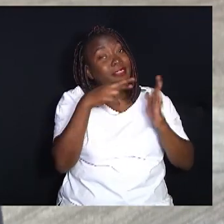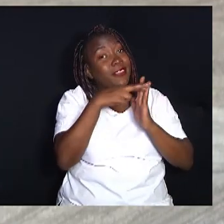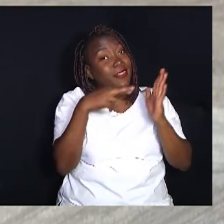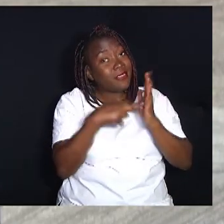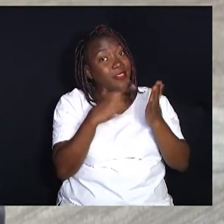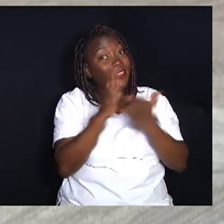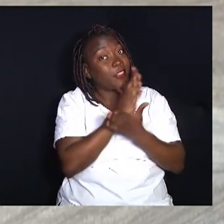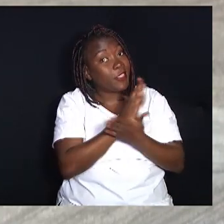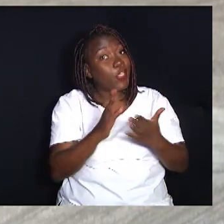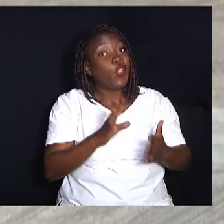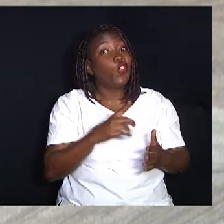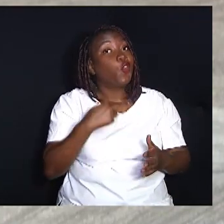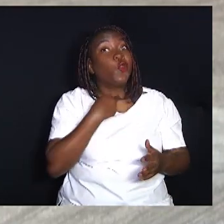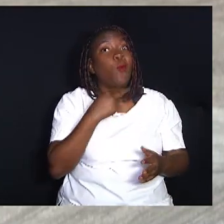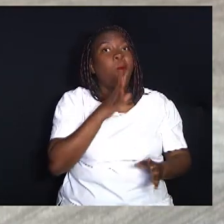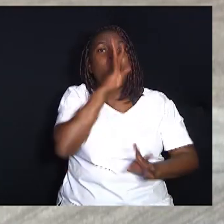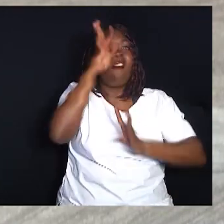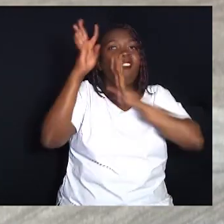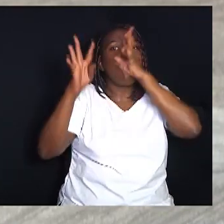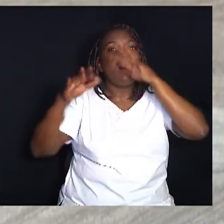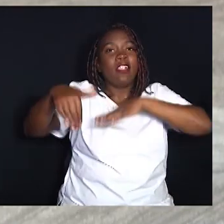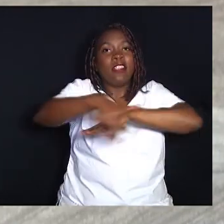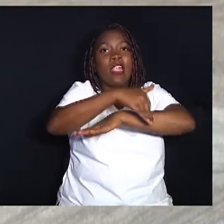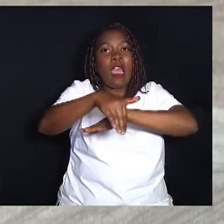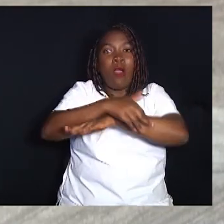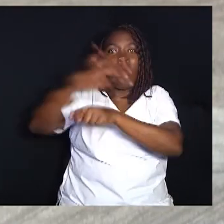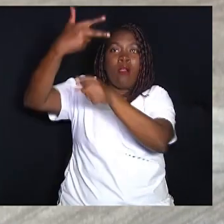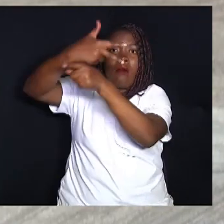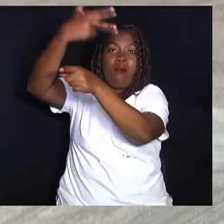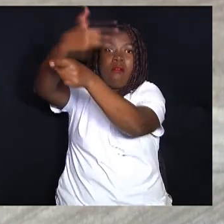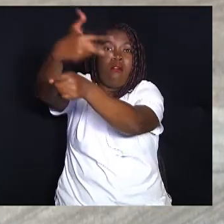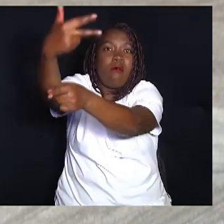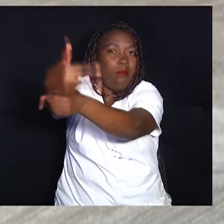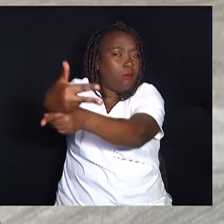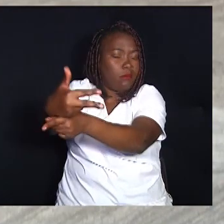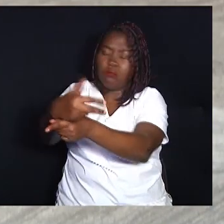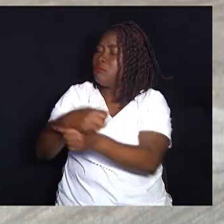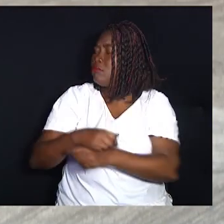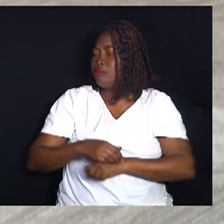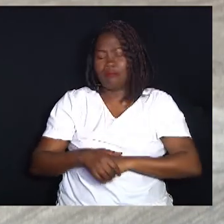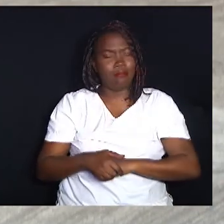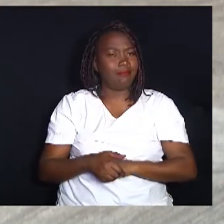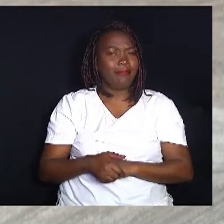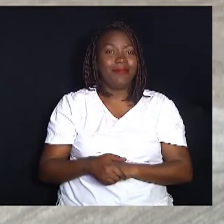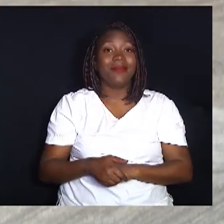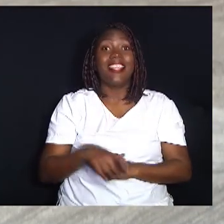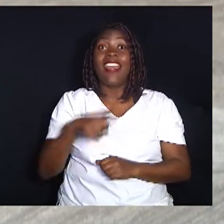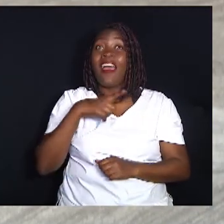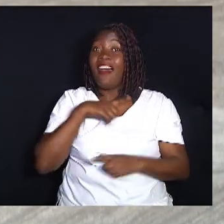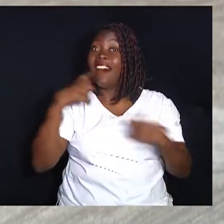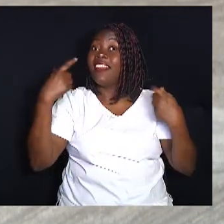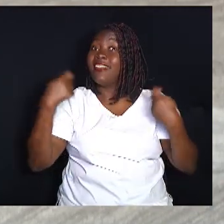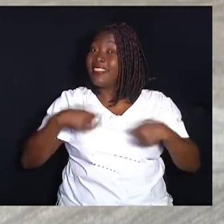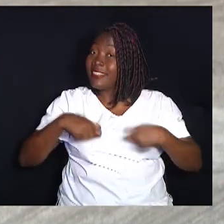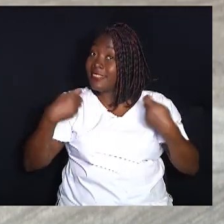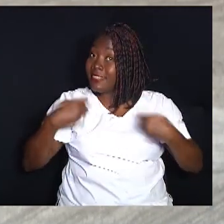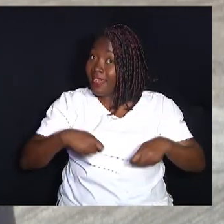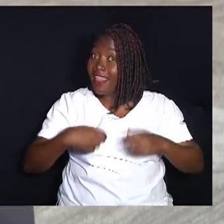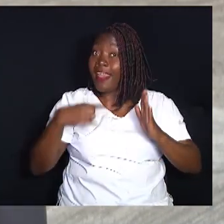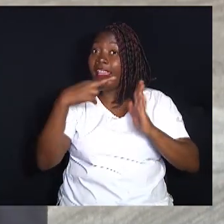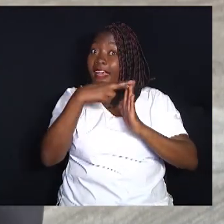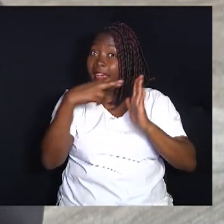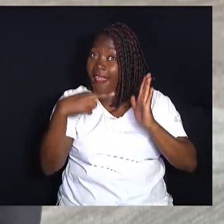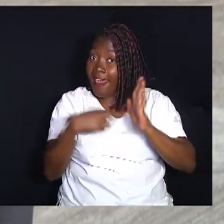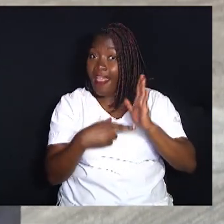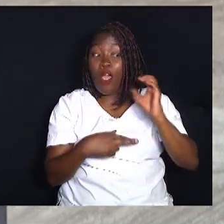não pode ser colocado ao bel prazer da Secretaria de Transporte. Há necessidade de que as regras do CONTRAN